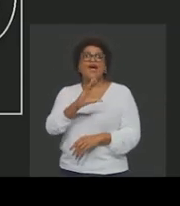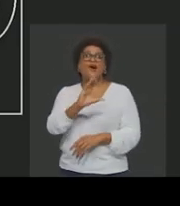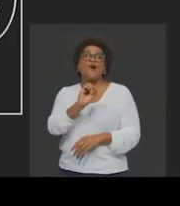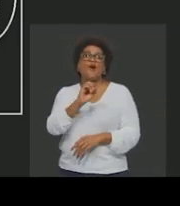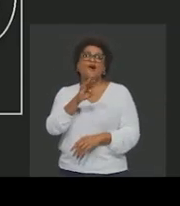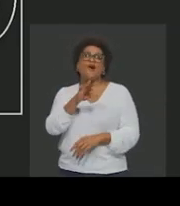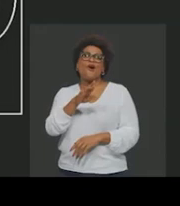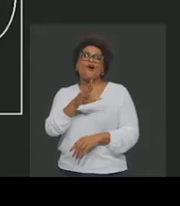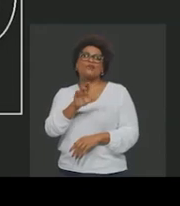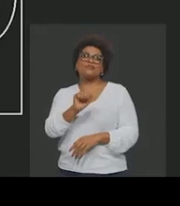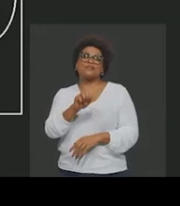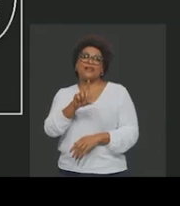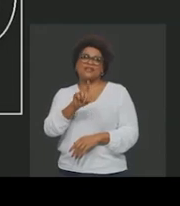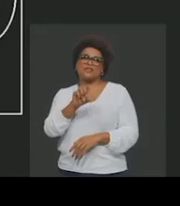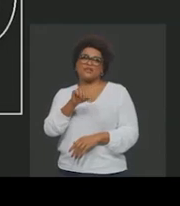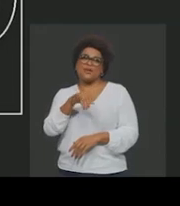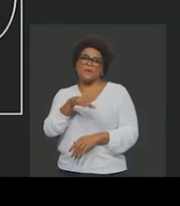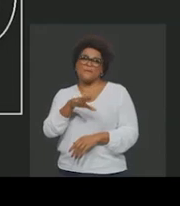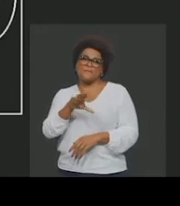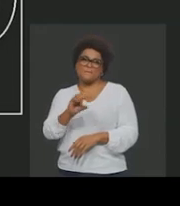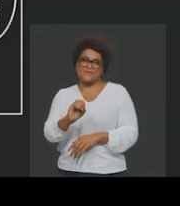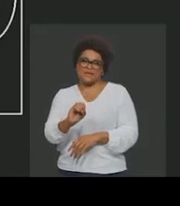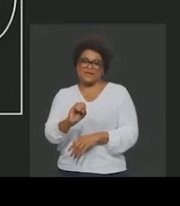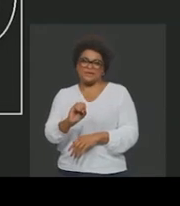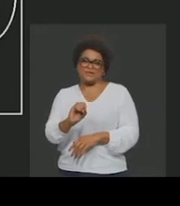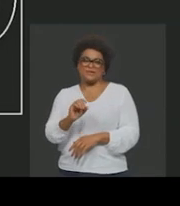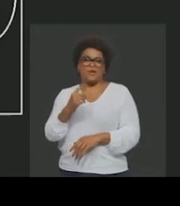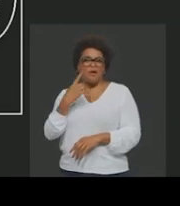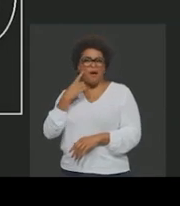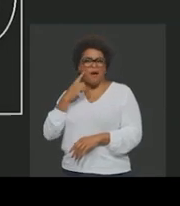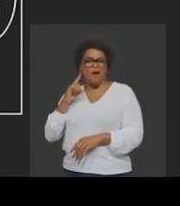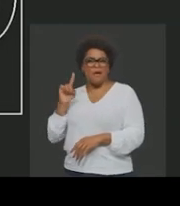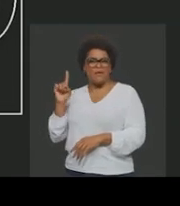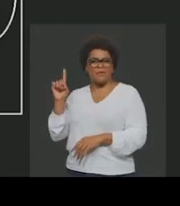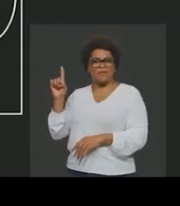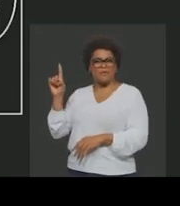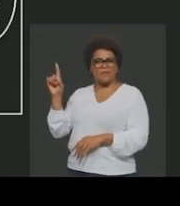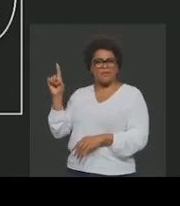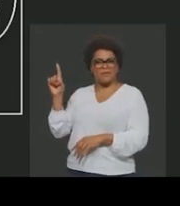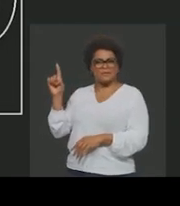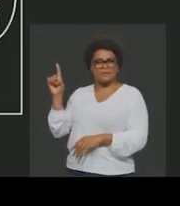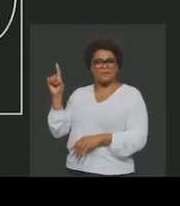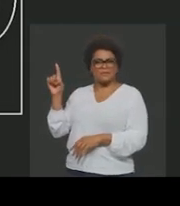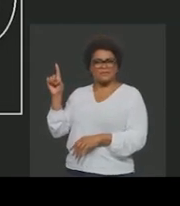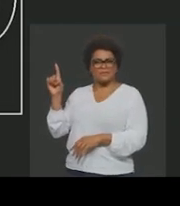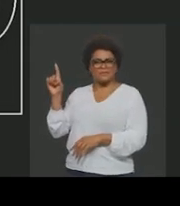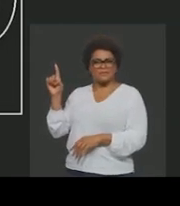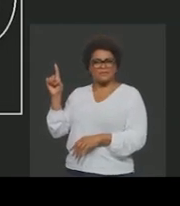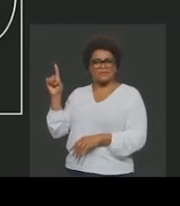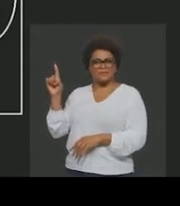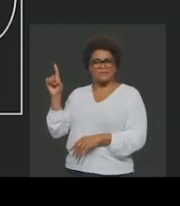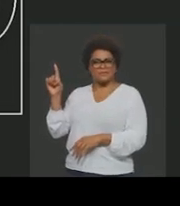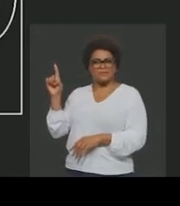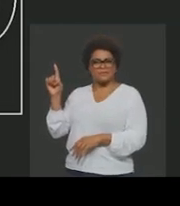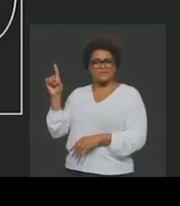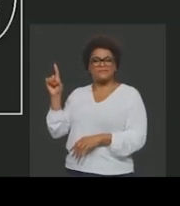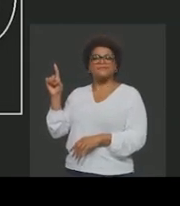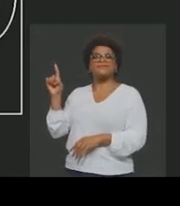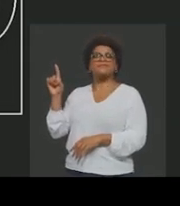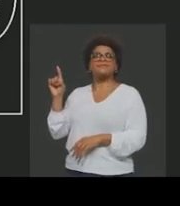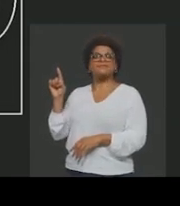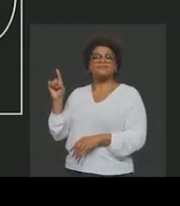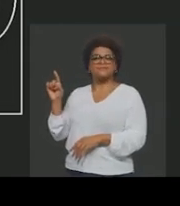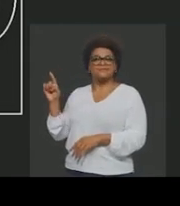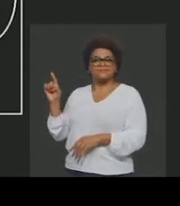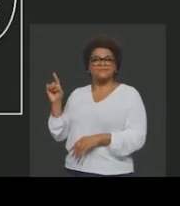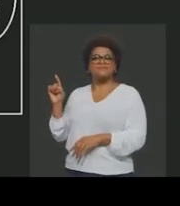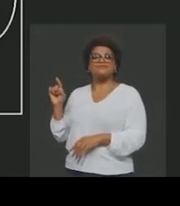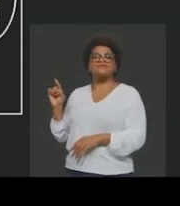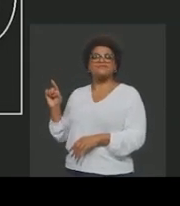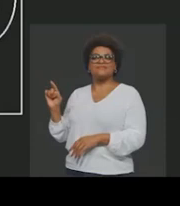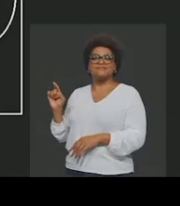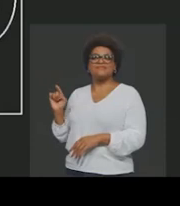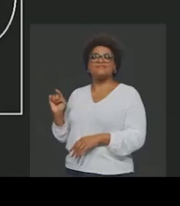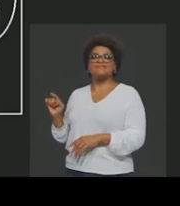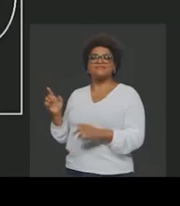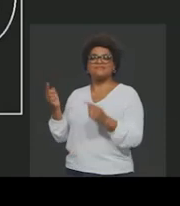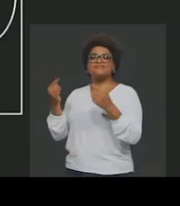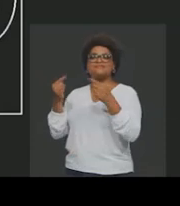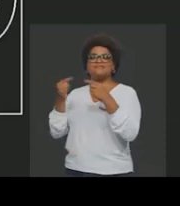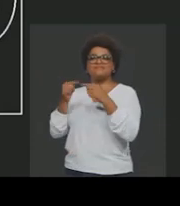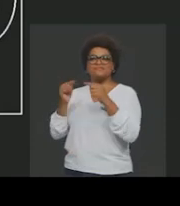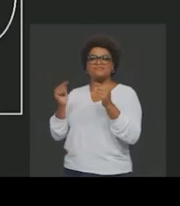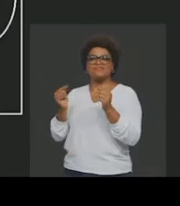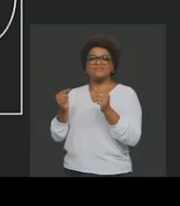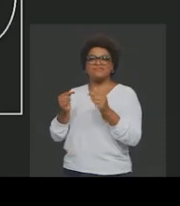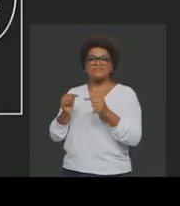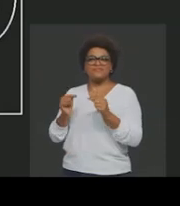0, 1 foi no 1, 4 foi no 2, 9 foi no 3, 16 foi no 4, 25 foi no 5